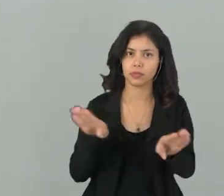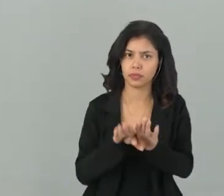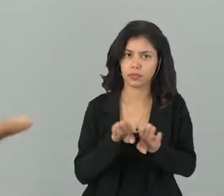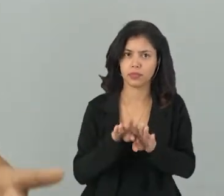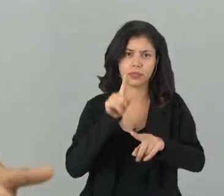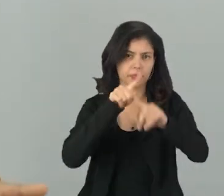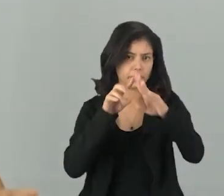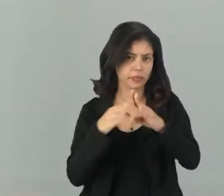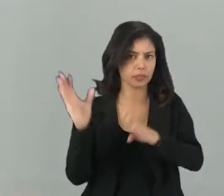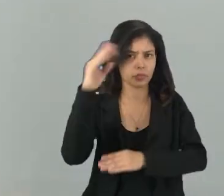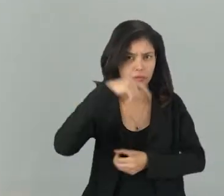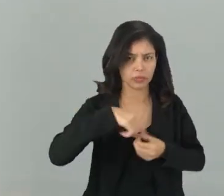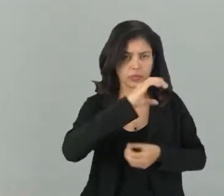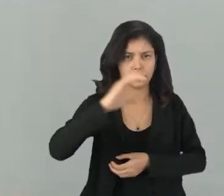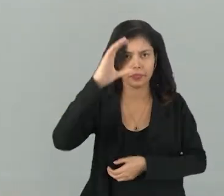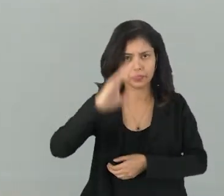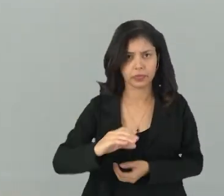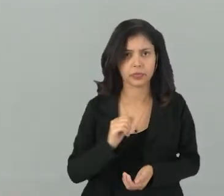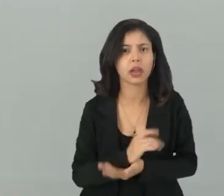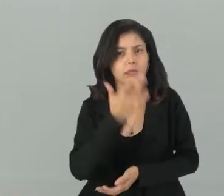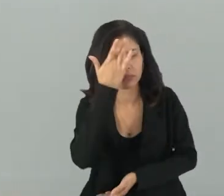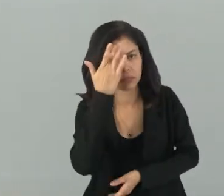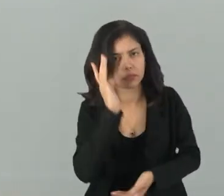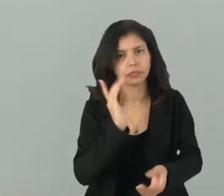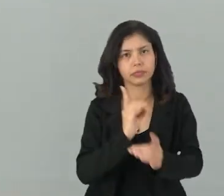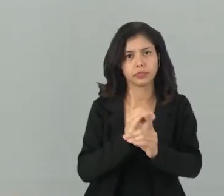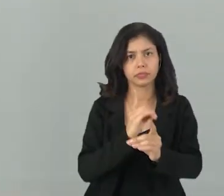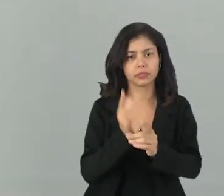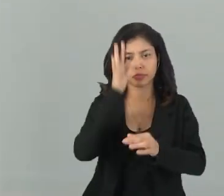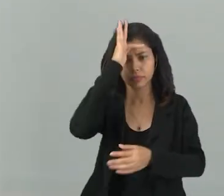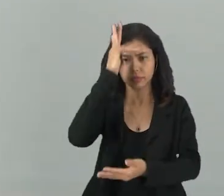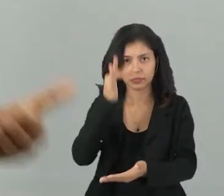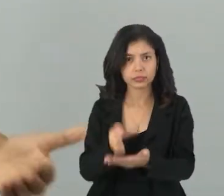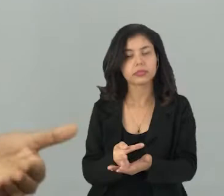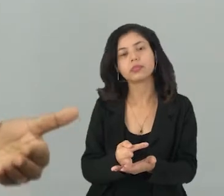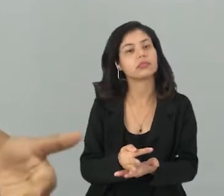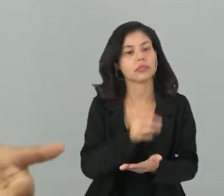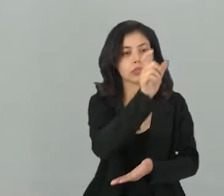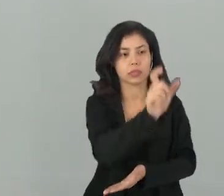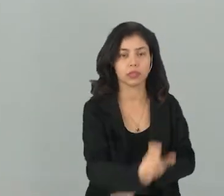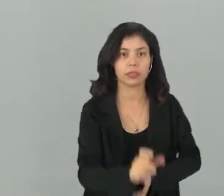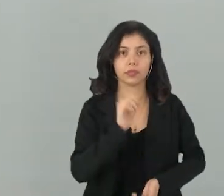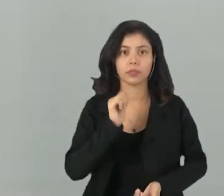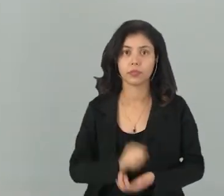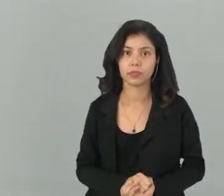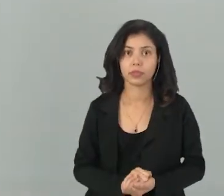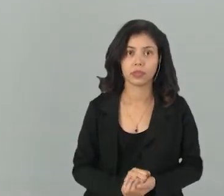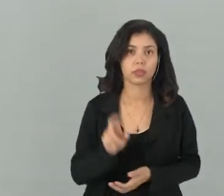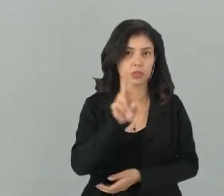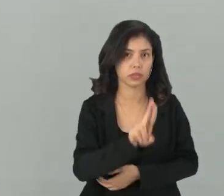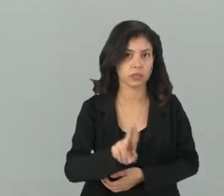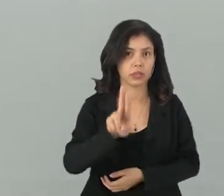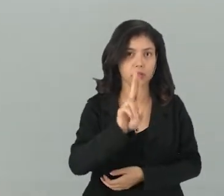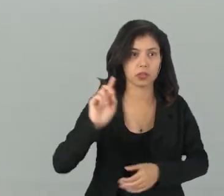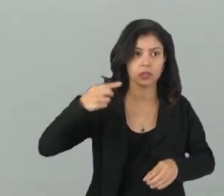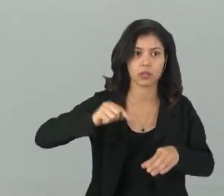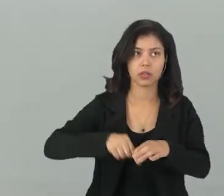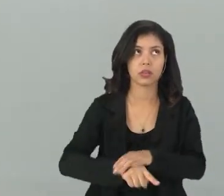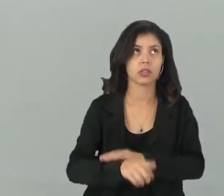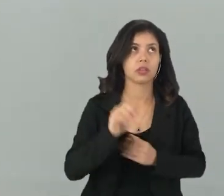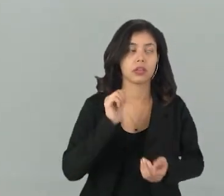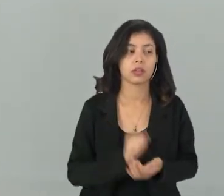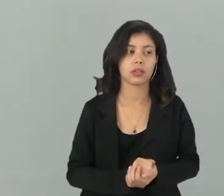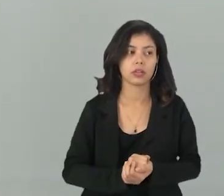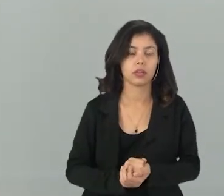também, ela vem, né, nessa perspectiva de achar, encontrar novos fiéis, e a religião também vai ser utilizada, né, para